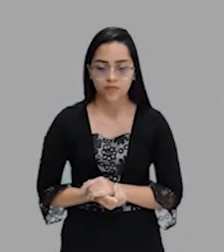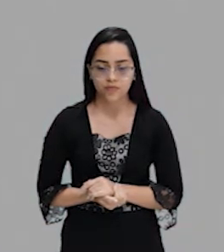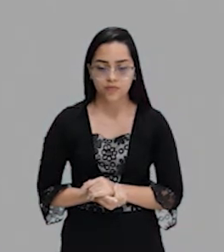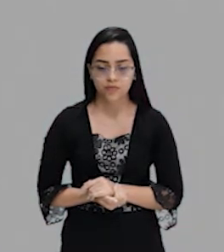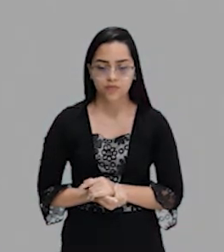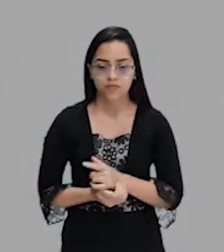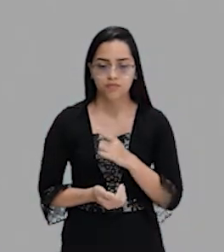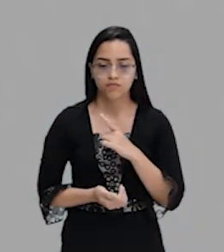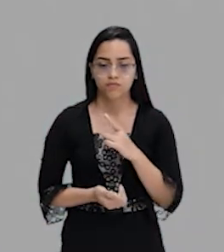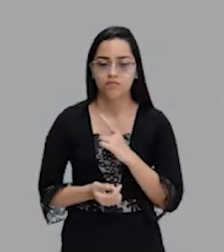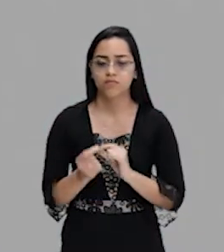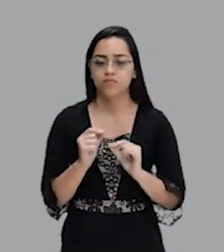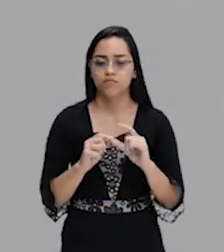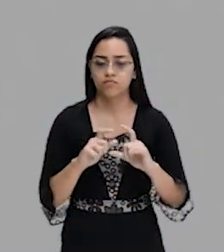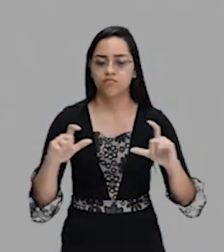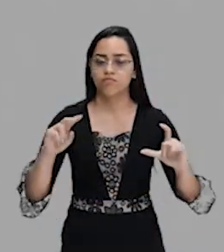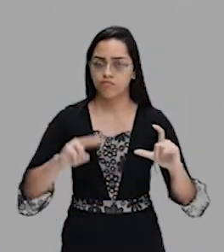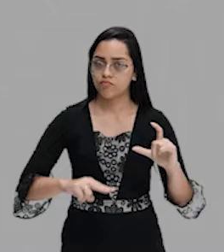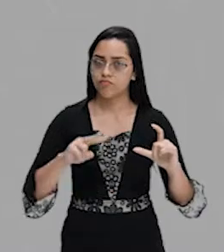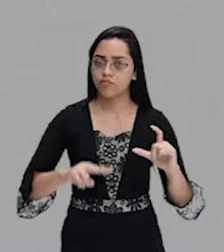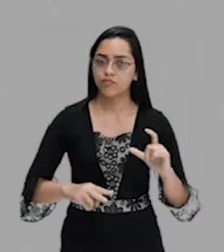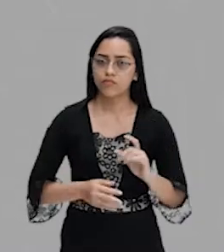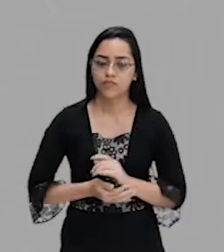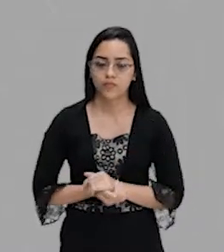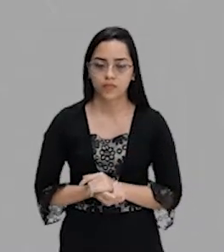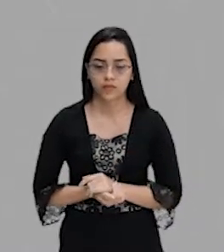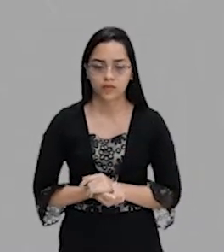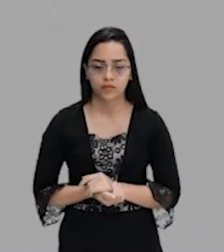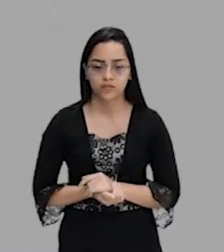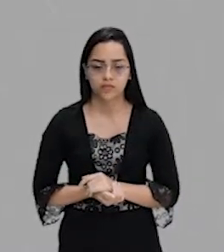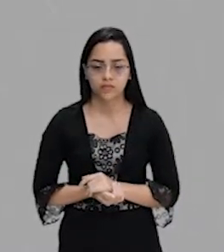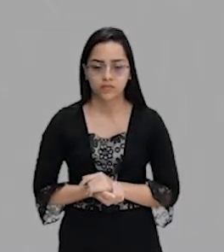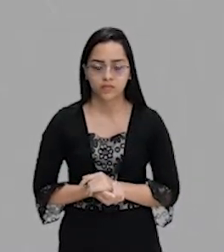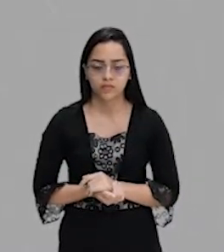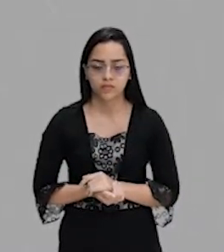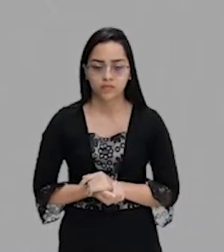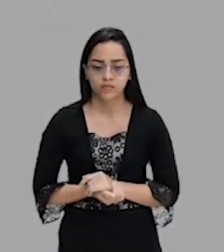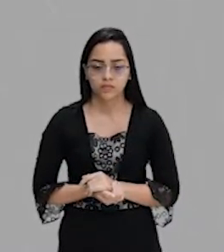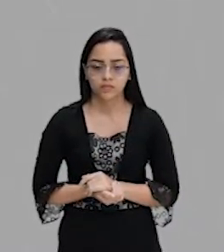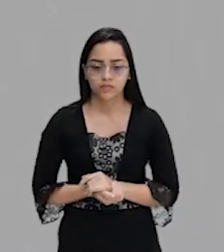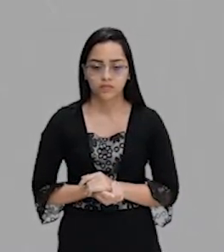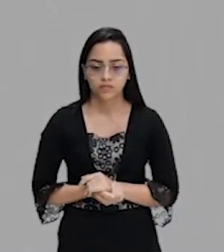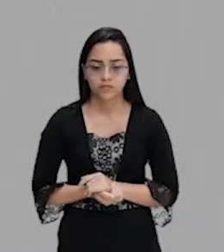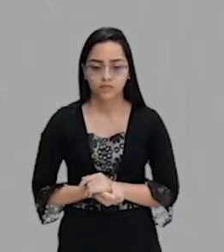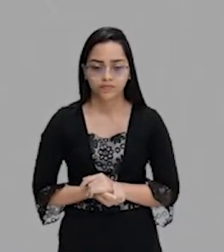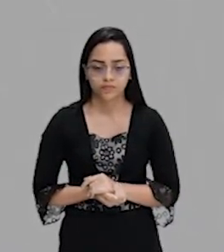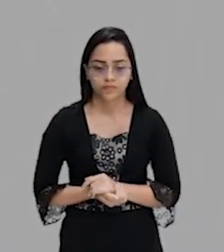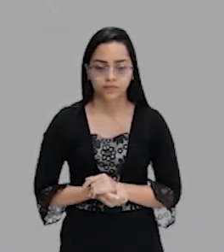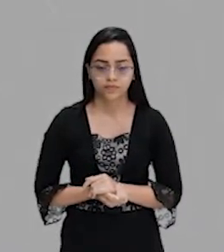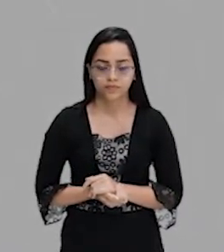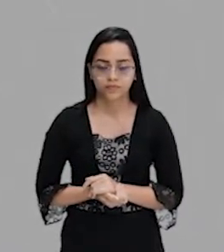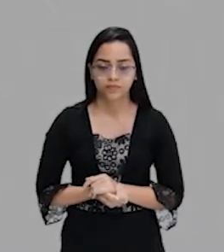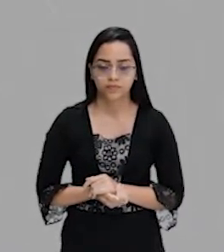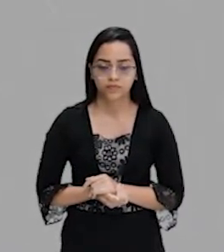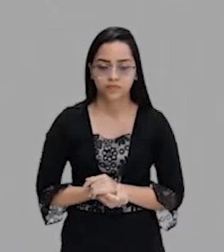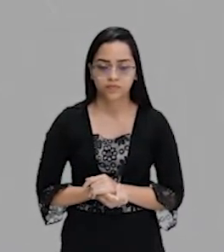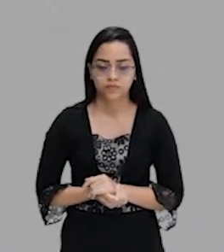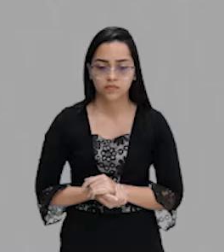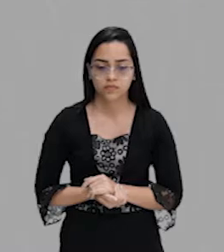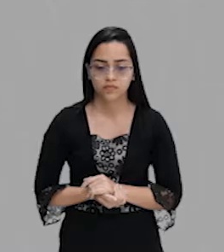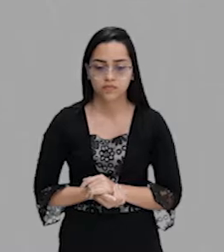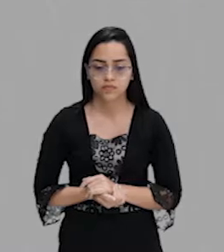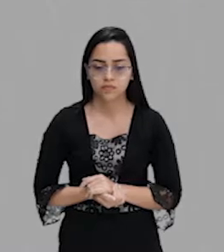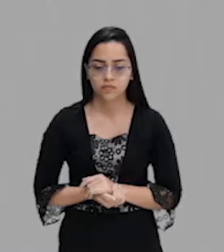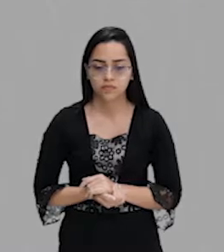tem um fluido composto, né, essencialmente de ferro, em fusão e com um raio de aproximadamente